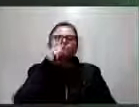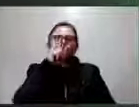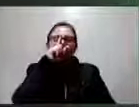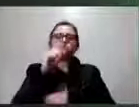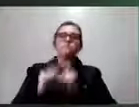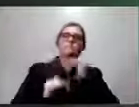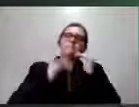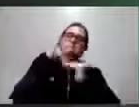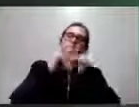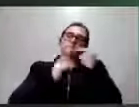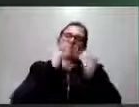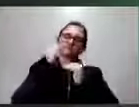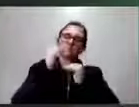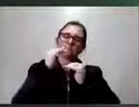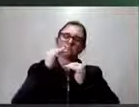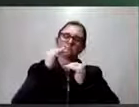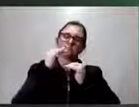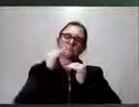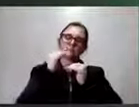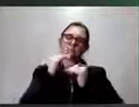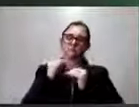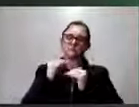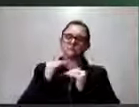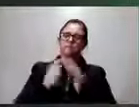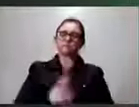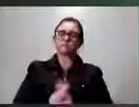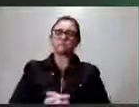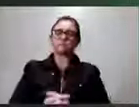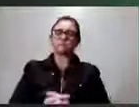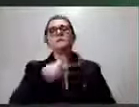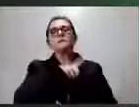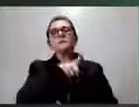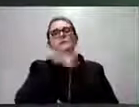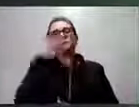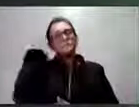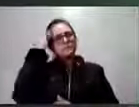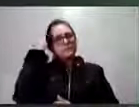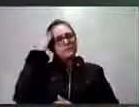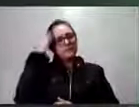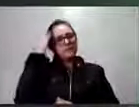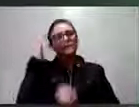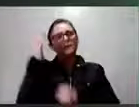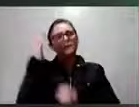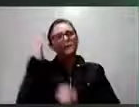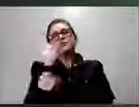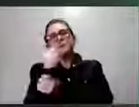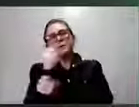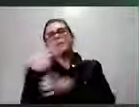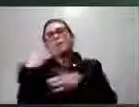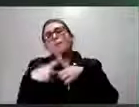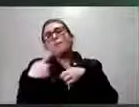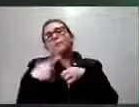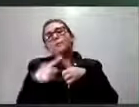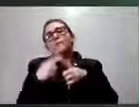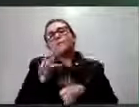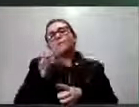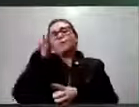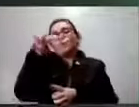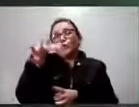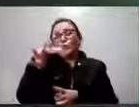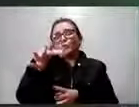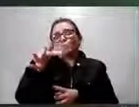desenvolvimento de transtornos temporomandibulares. Nós temos que saber disso, nós fisioterapeutas, porque o dano que pode acontecer nessa